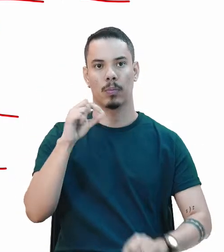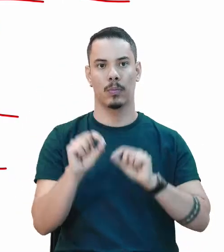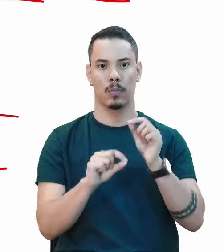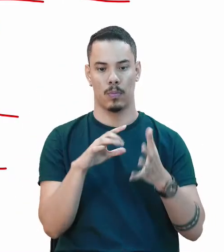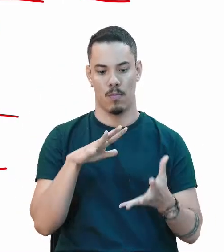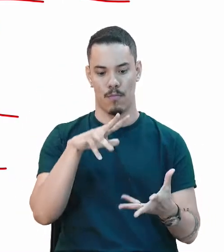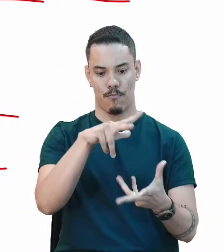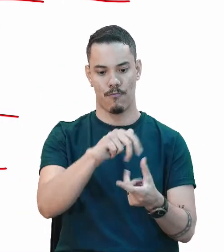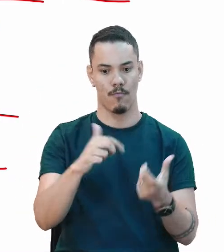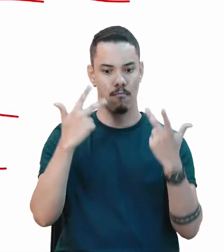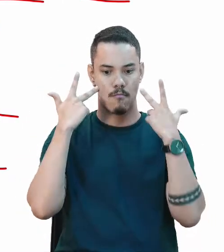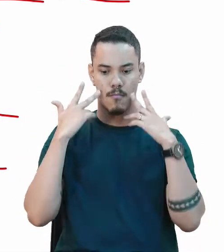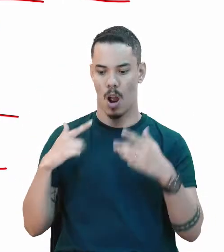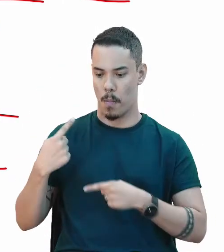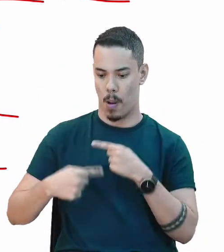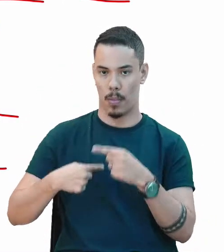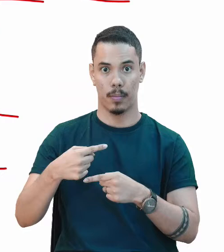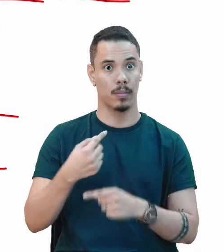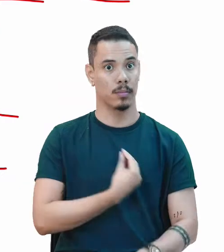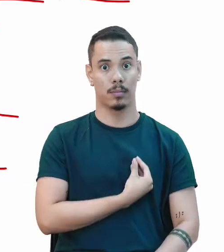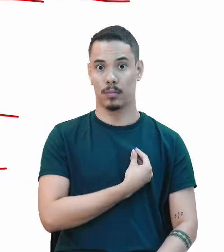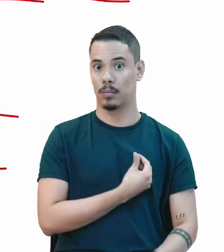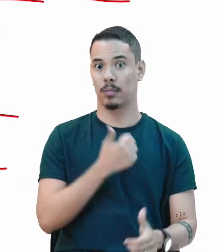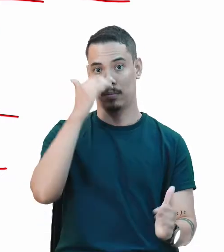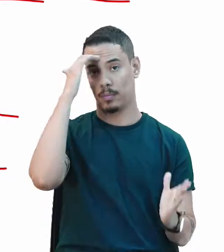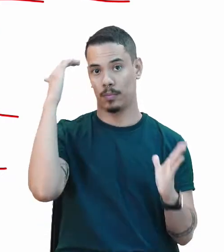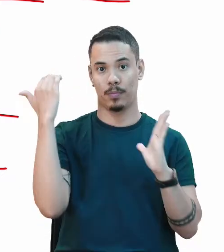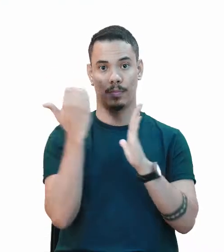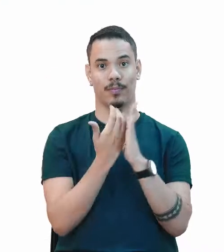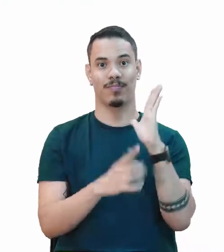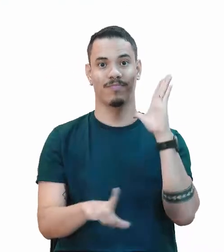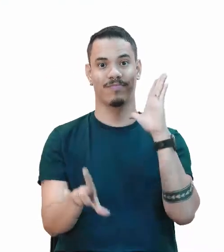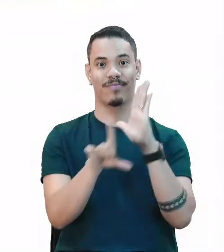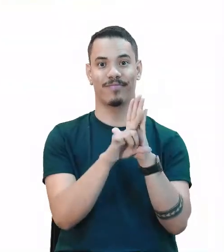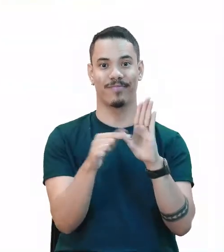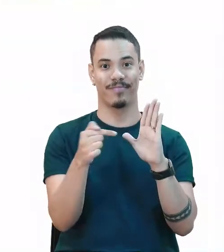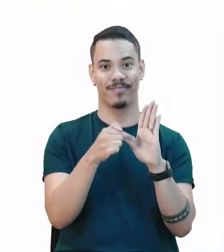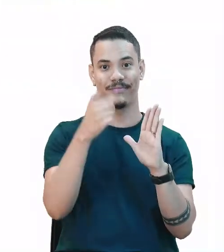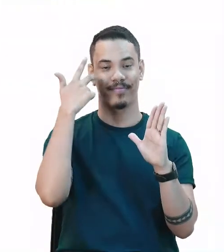mundo e viver segundo ela.